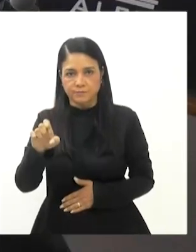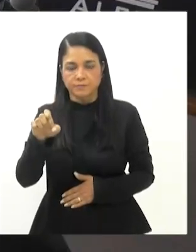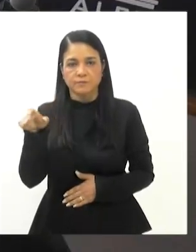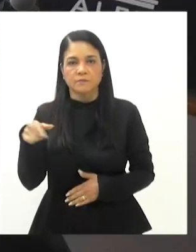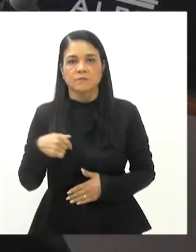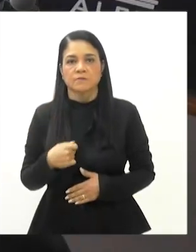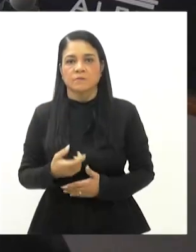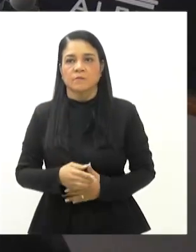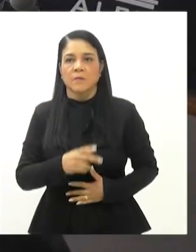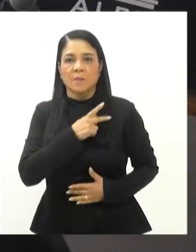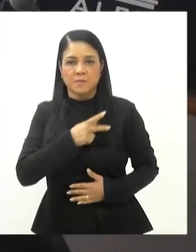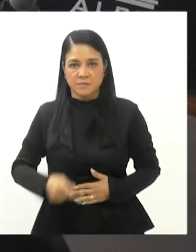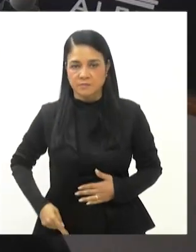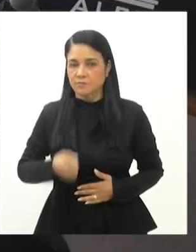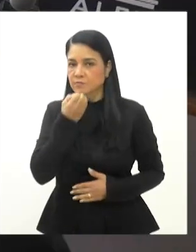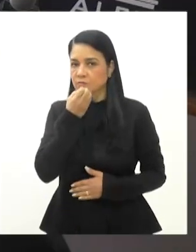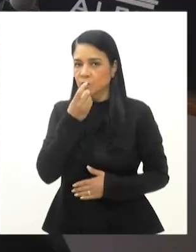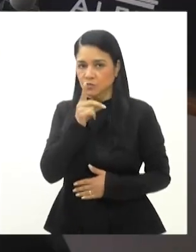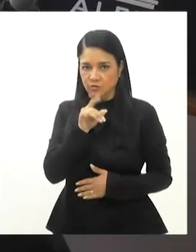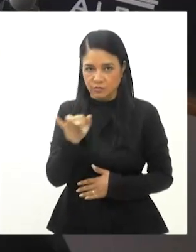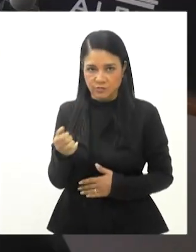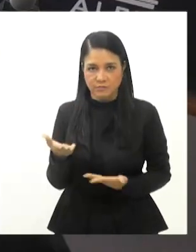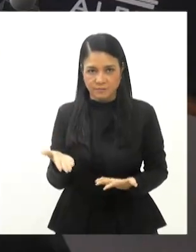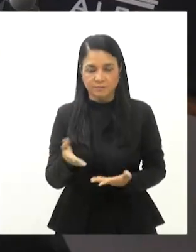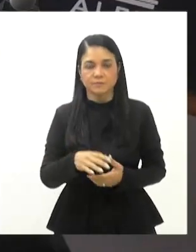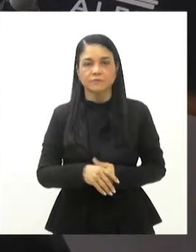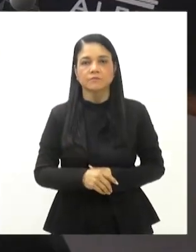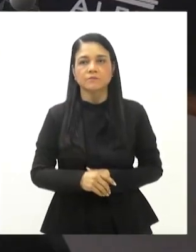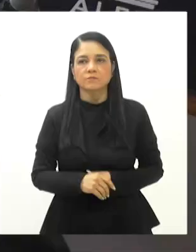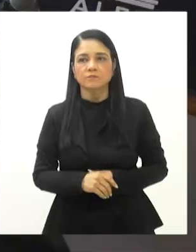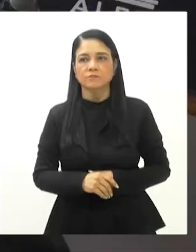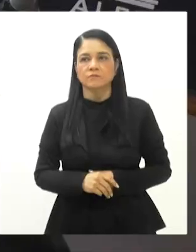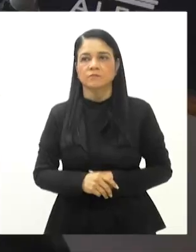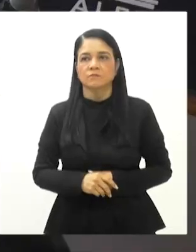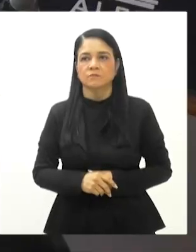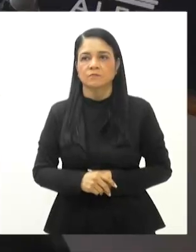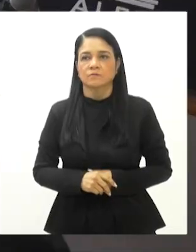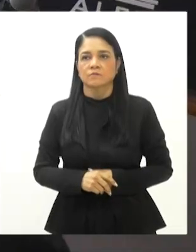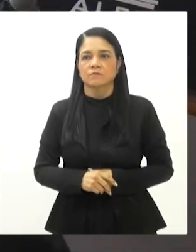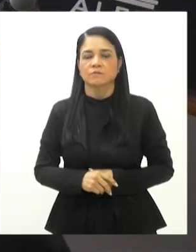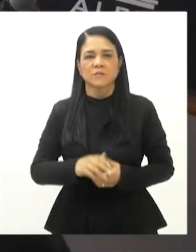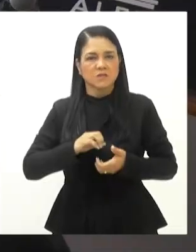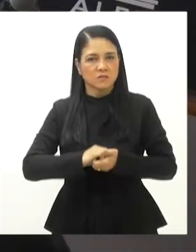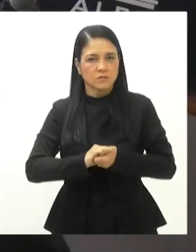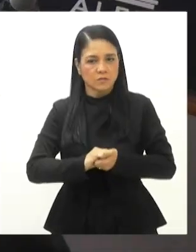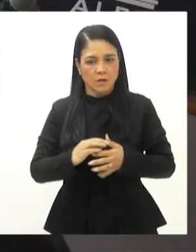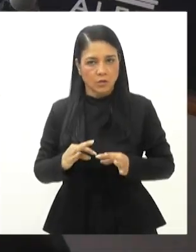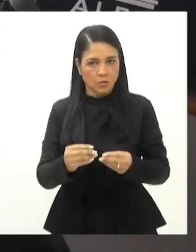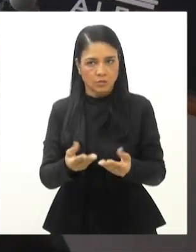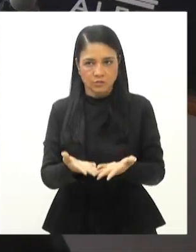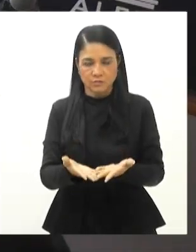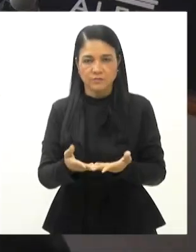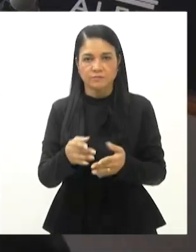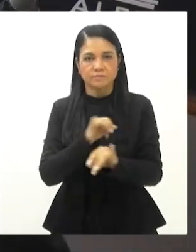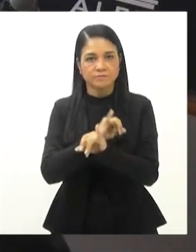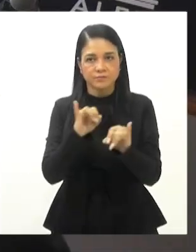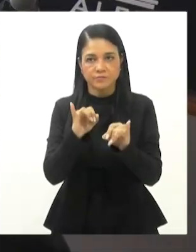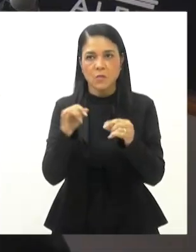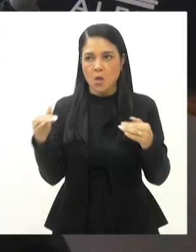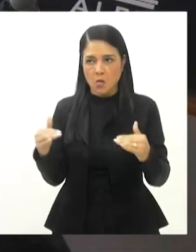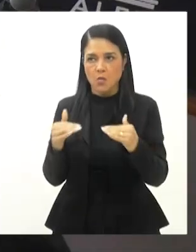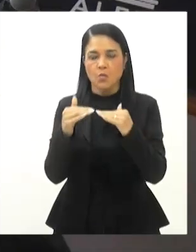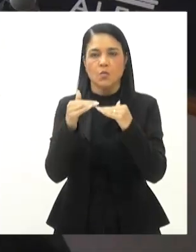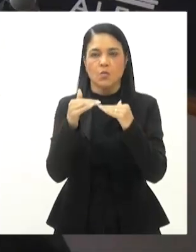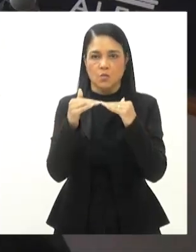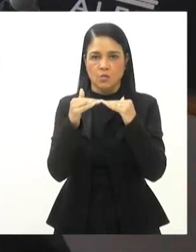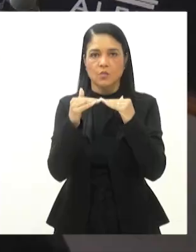Presidente, bom dia. Primeiro, saudar aqui a todos e dizer que estou de acordo